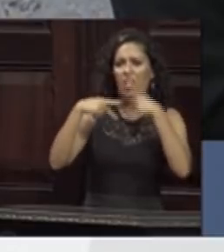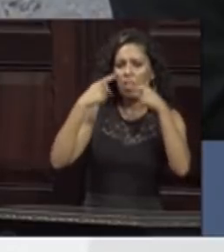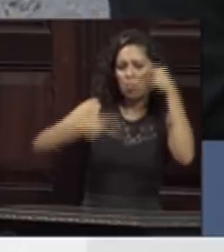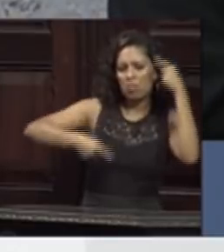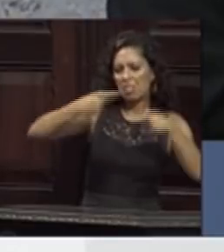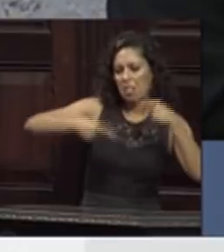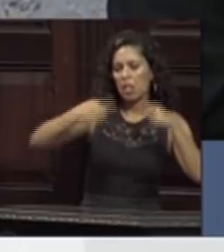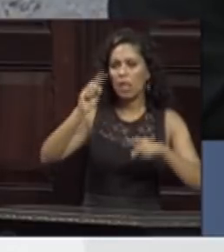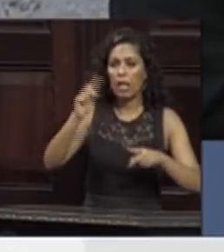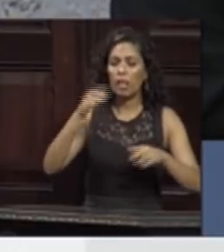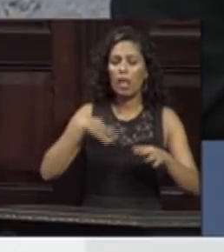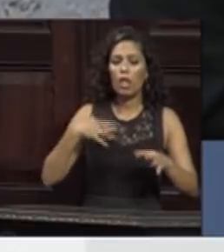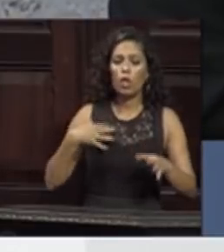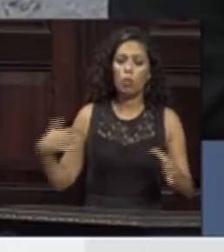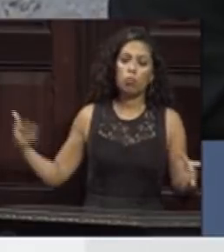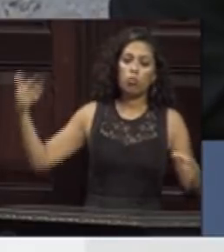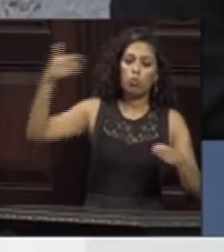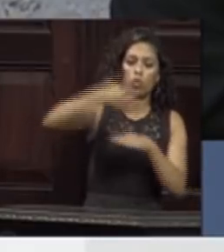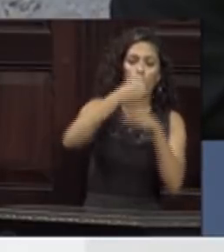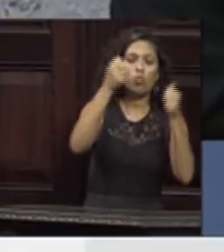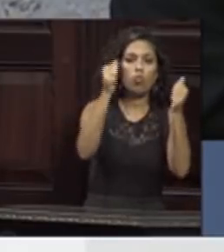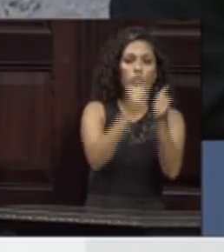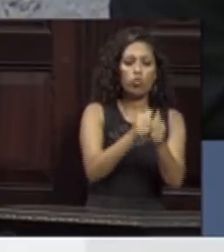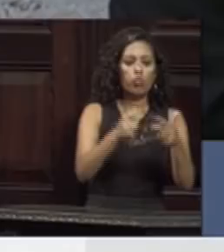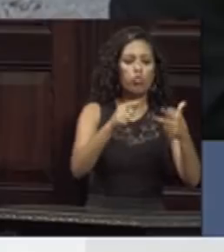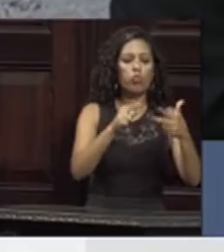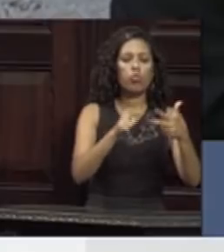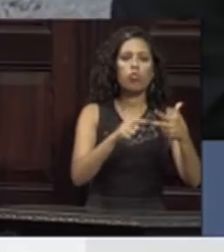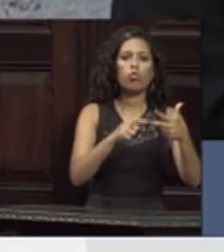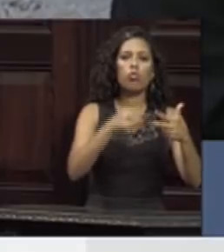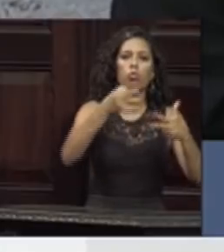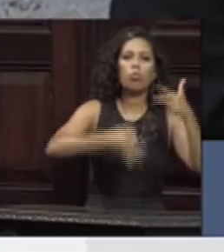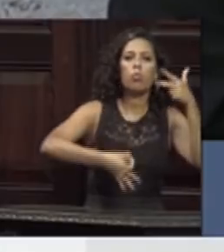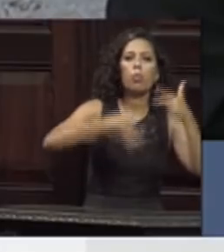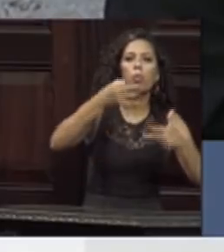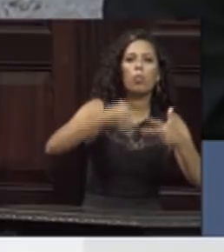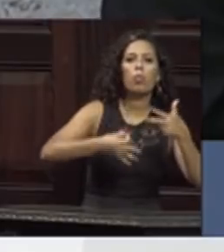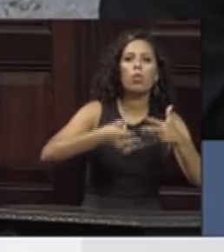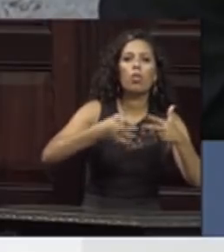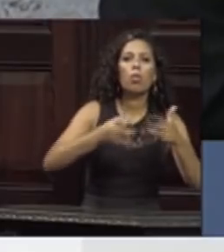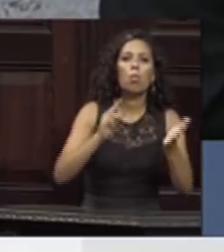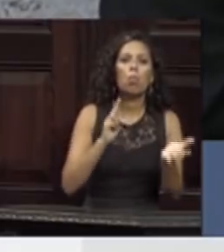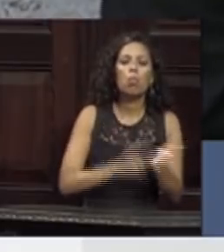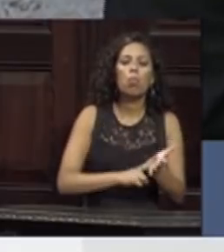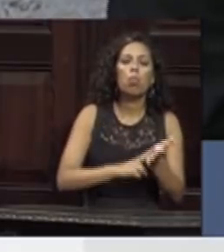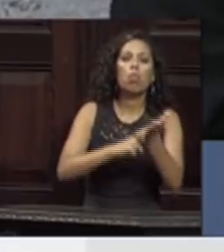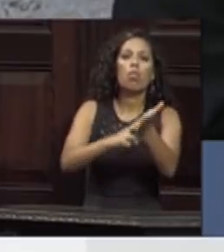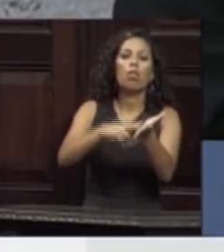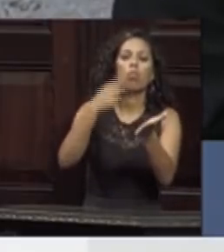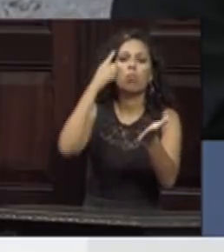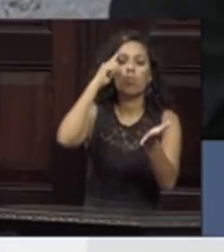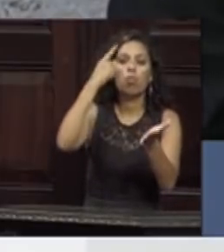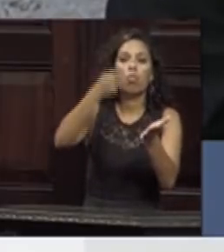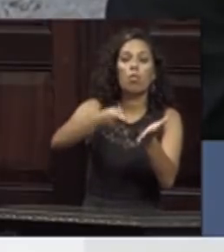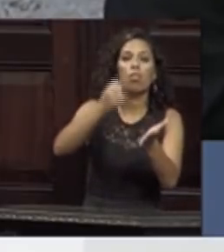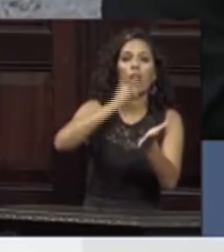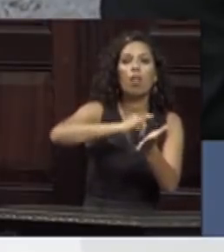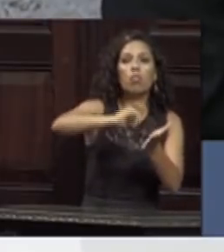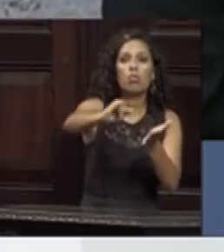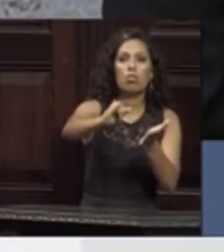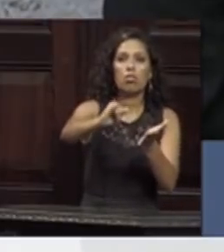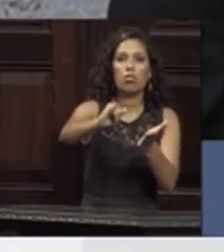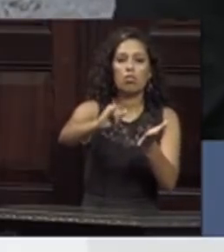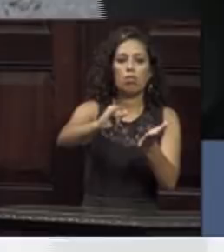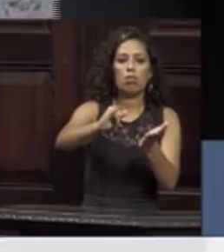de Justiça com uma ação direta de inconstitucionalidade. Essa é só a questão de ordem, não é uma ameaça, é